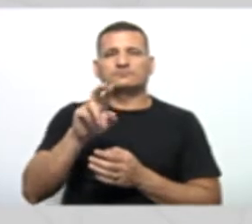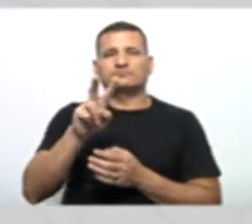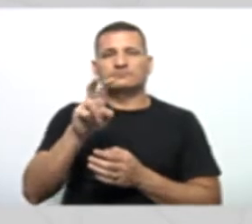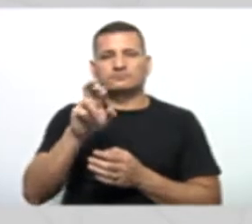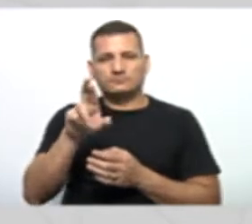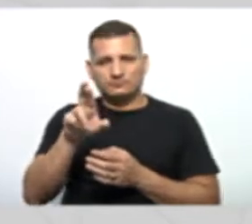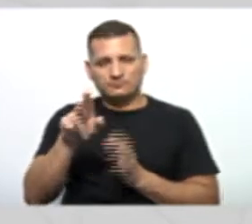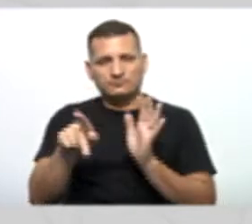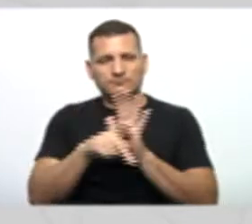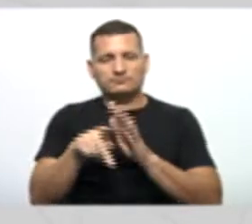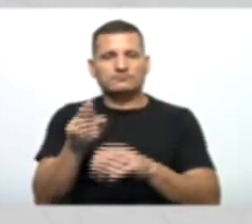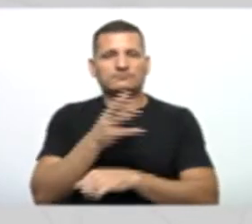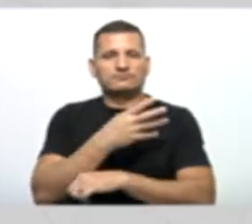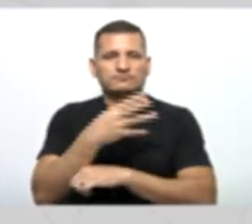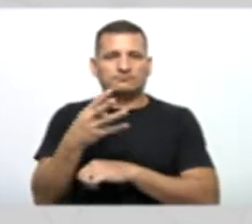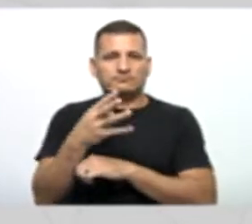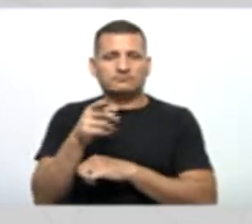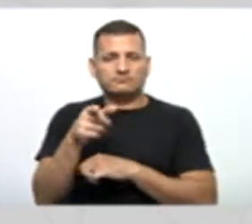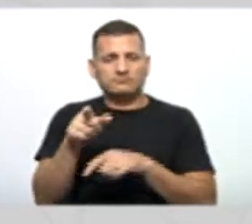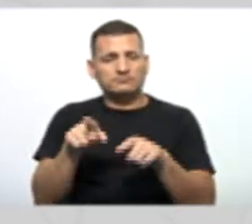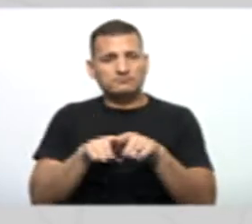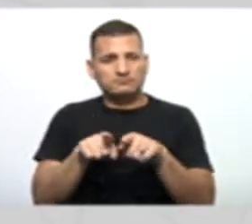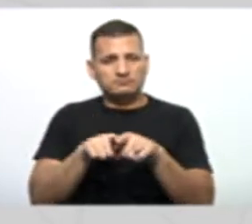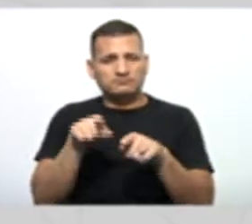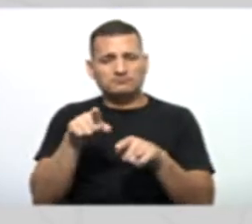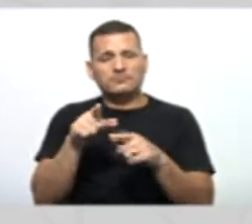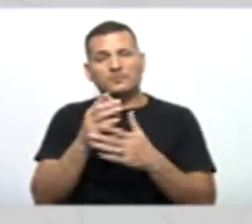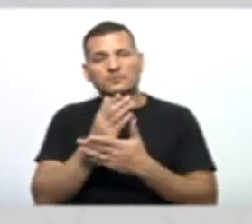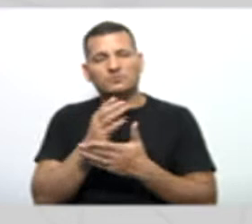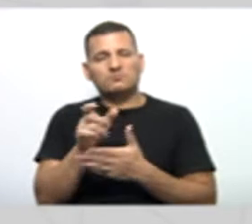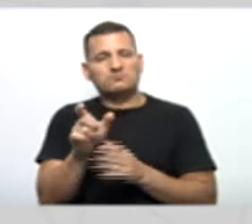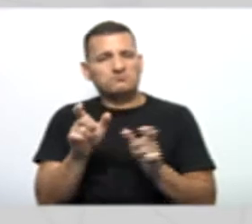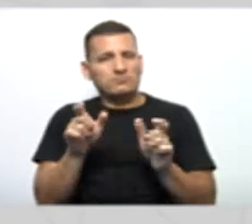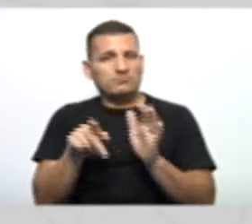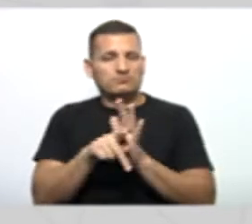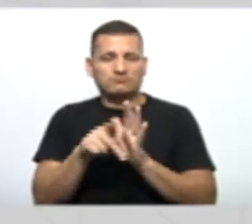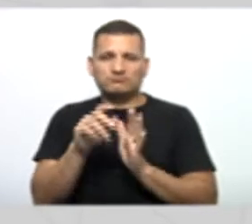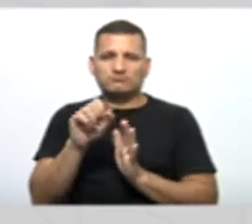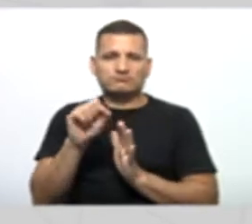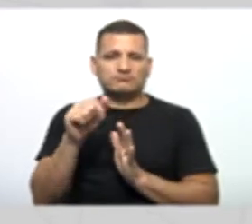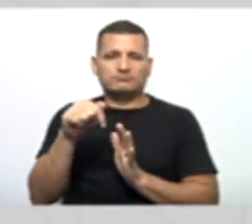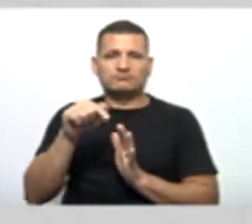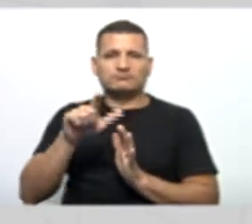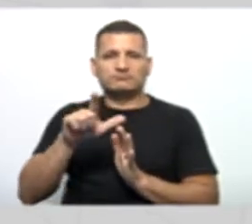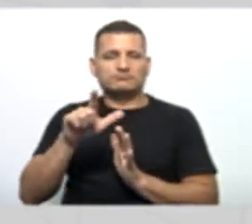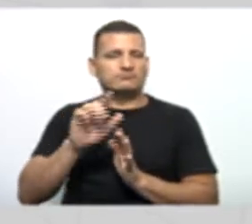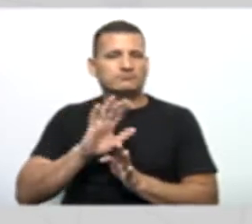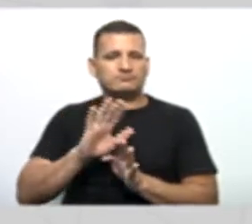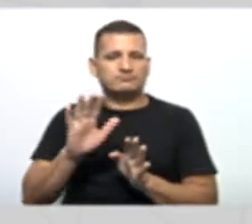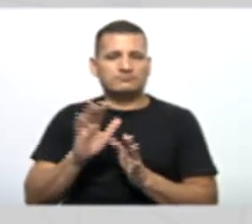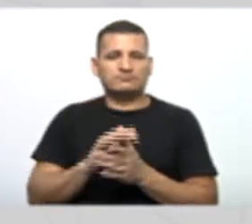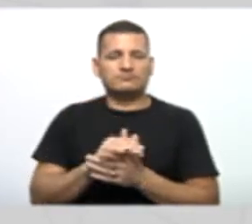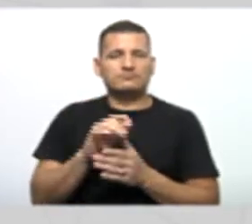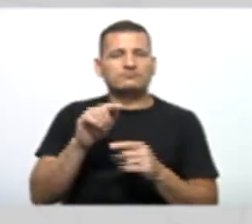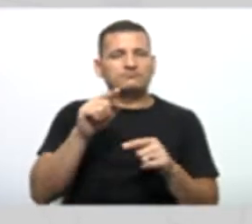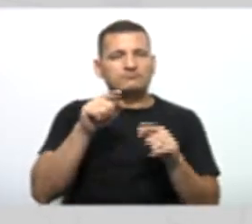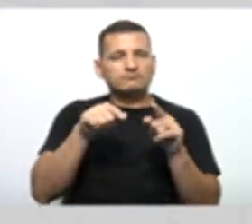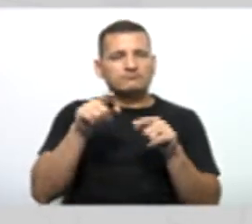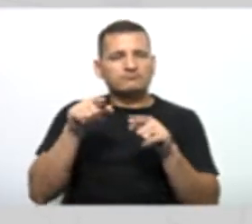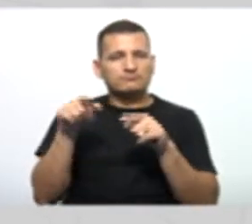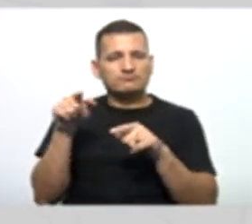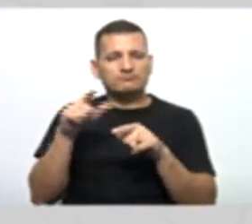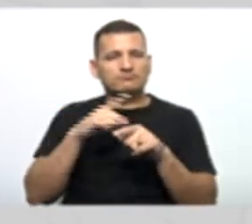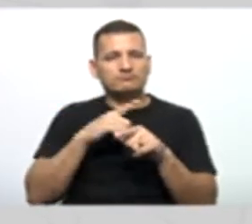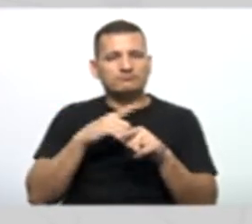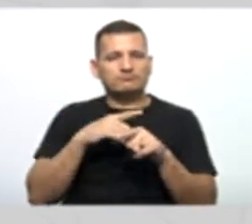lá alguns comandos que você só encontra no MySQL Server. E sempre vai ter uma variação de um banco